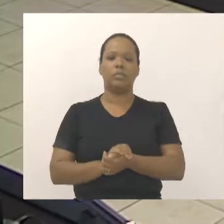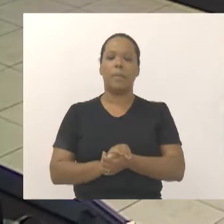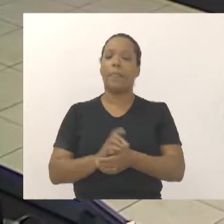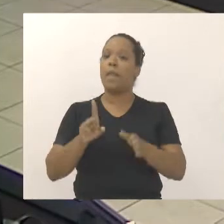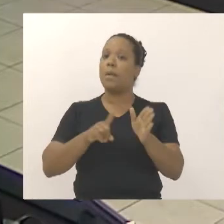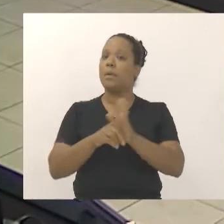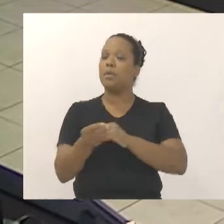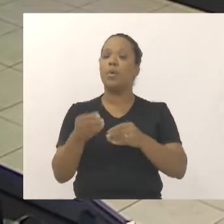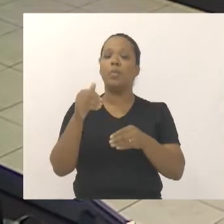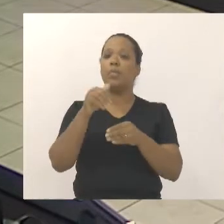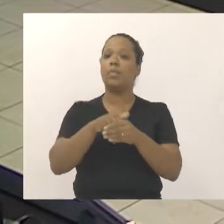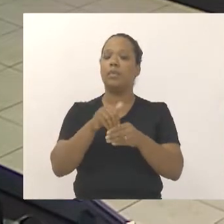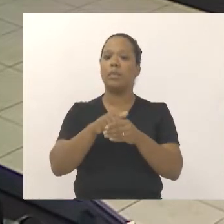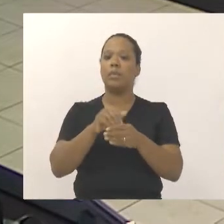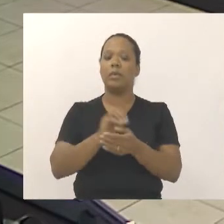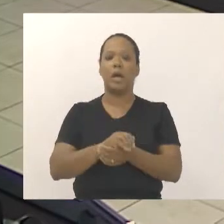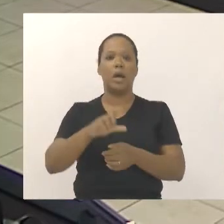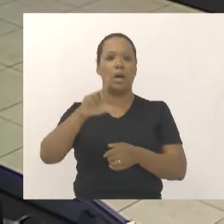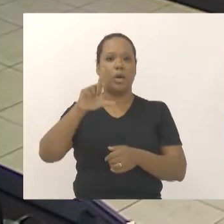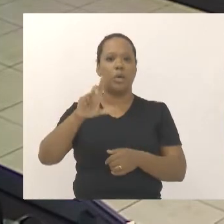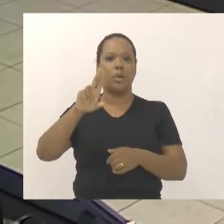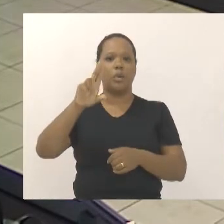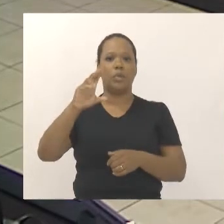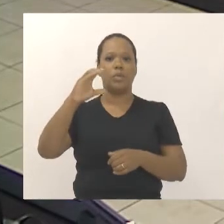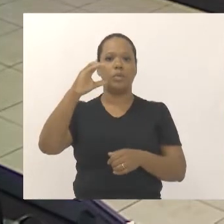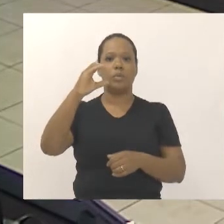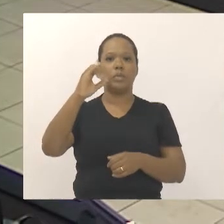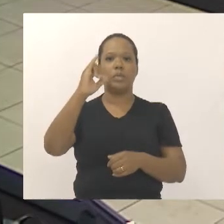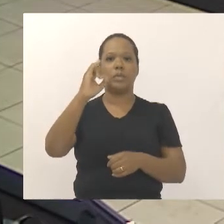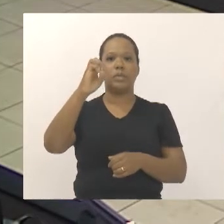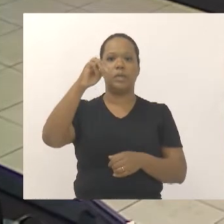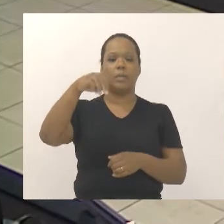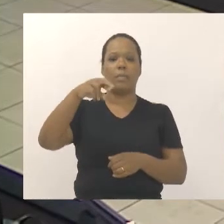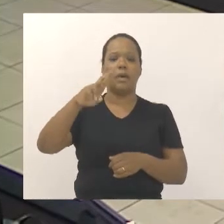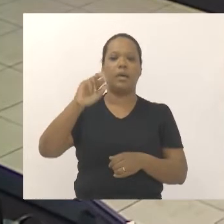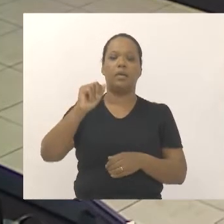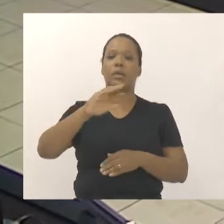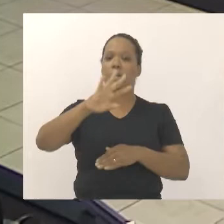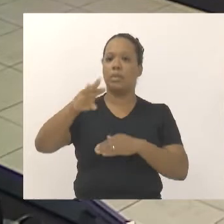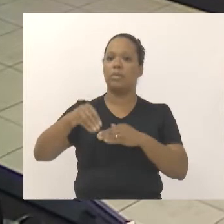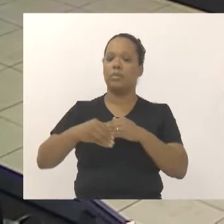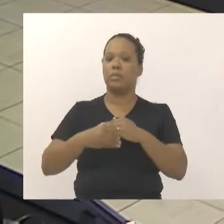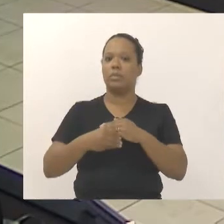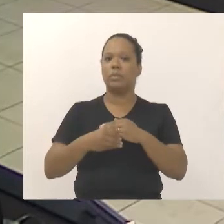Como vota a vereadora Lucimar Ponciano. Justificando meu voto,